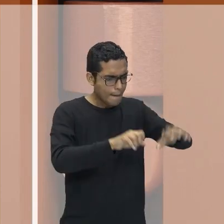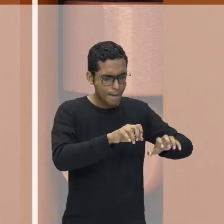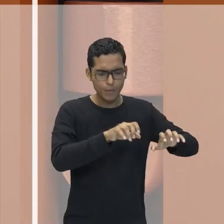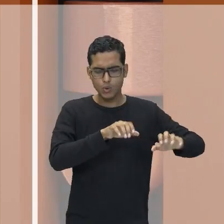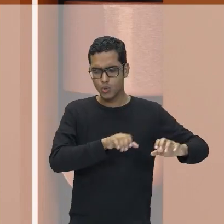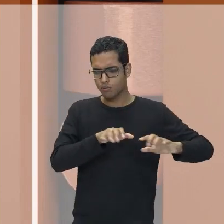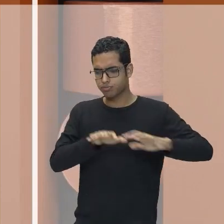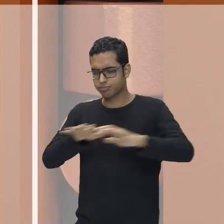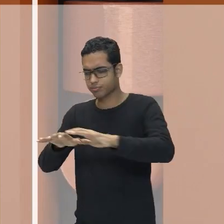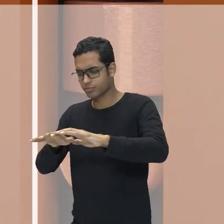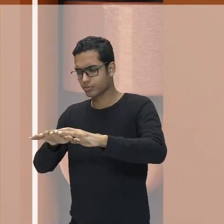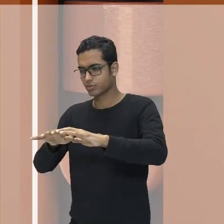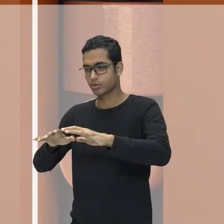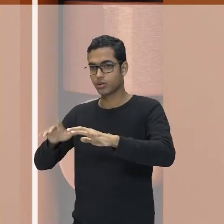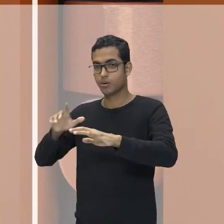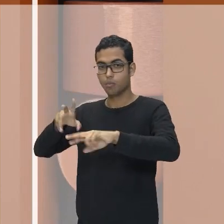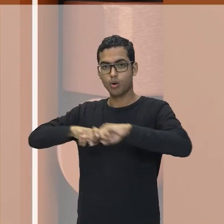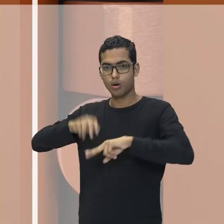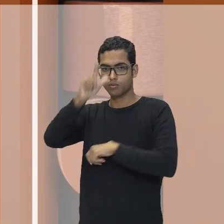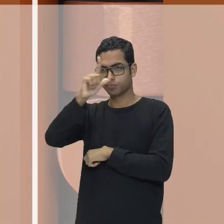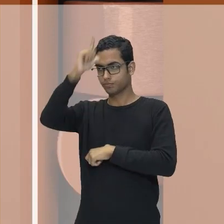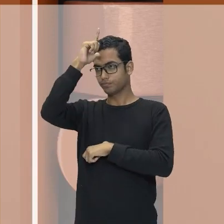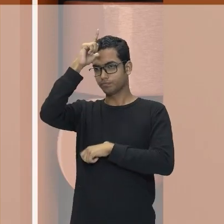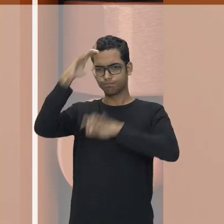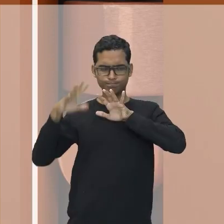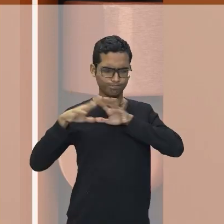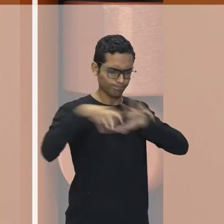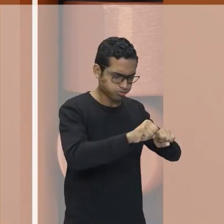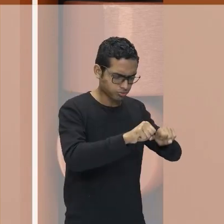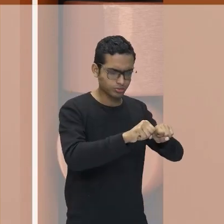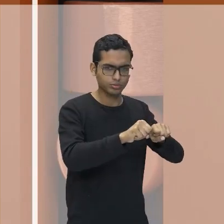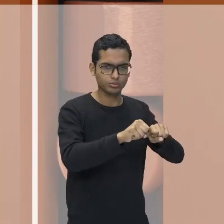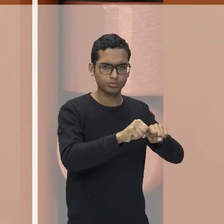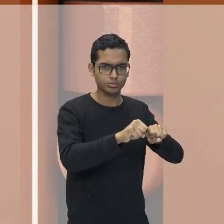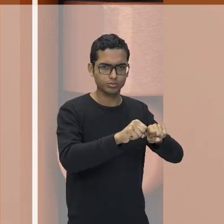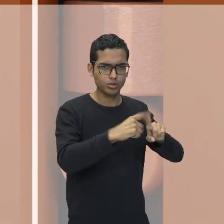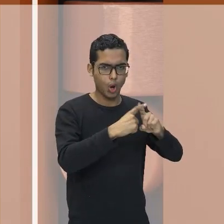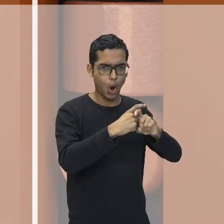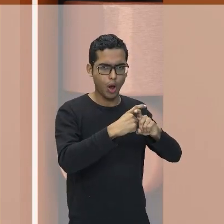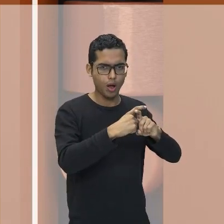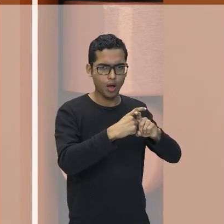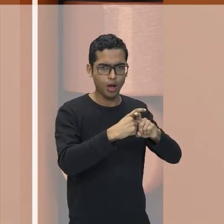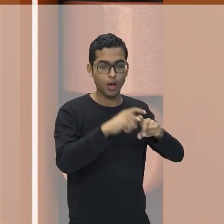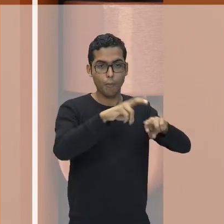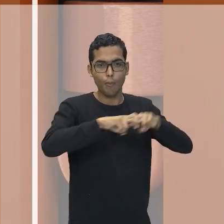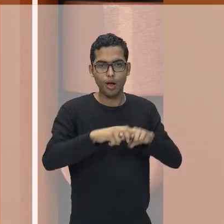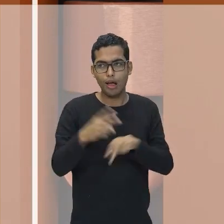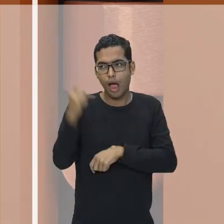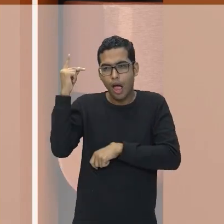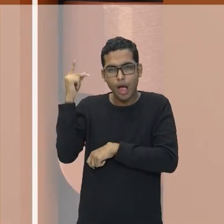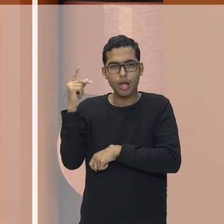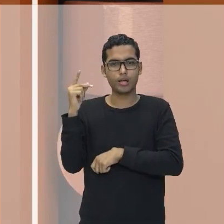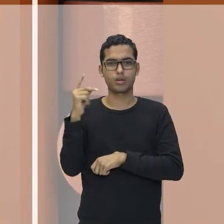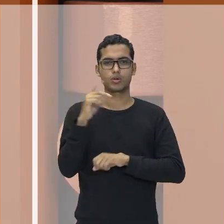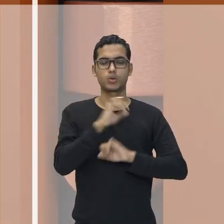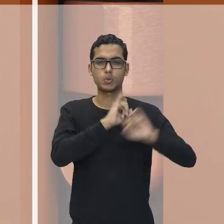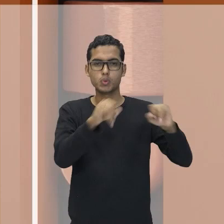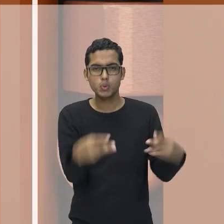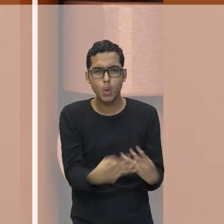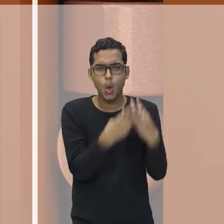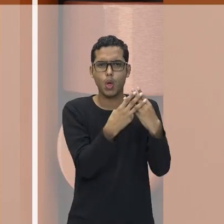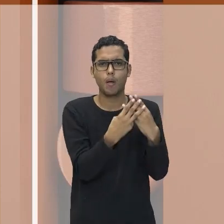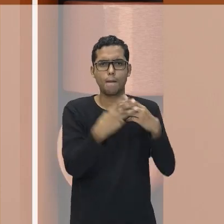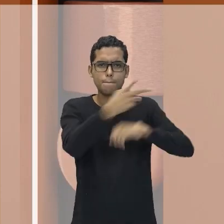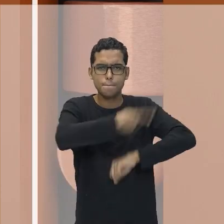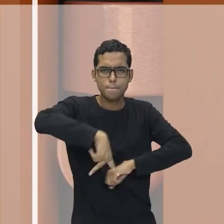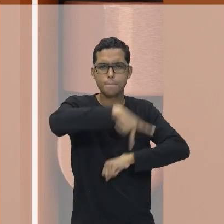não tinham uma terra para chamar de sua. Era um povo sem pátria. Não tinha um país que os judeus